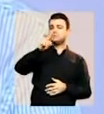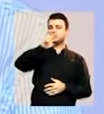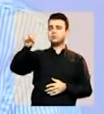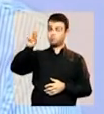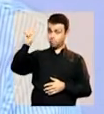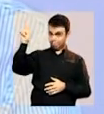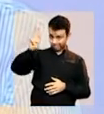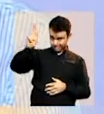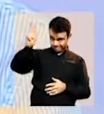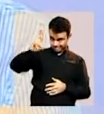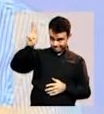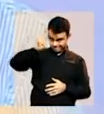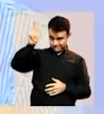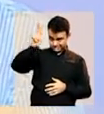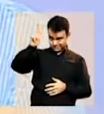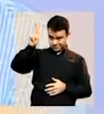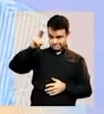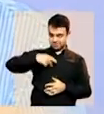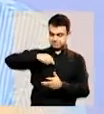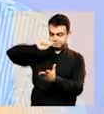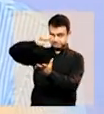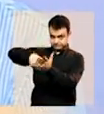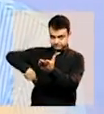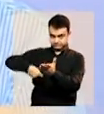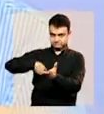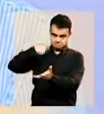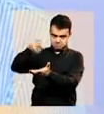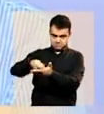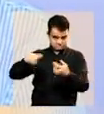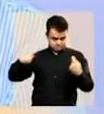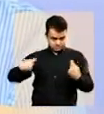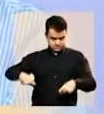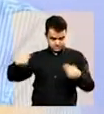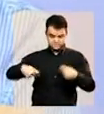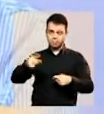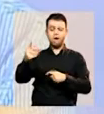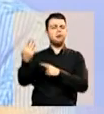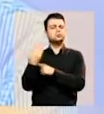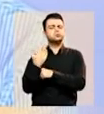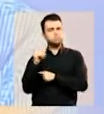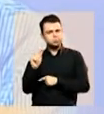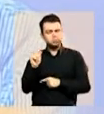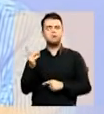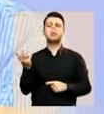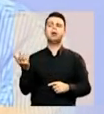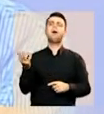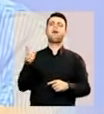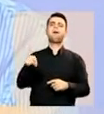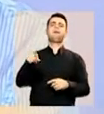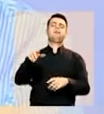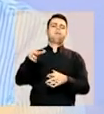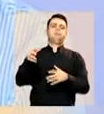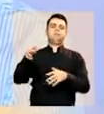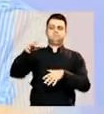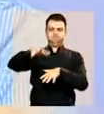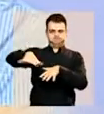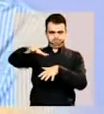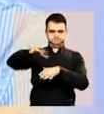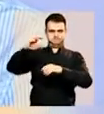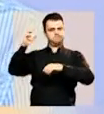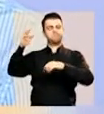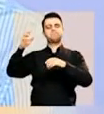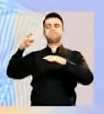1.500. Ela auxilia com... essa taxa é só da administrativa, né? Aí a gente dá